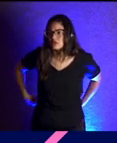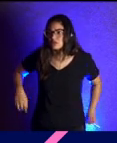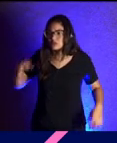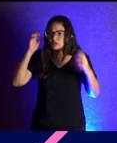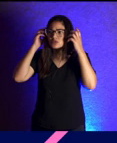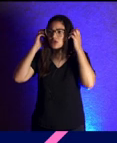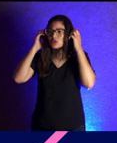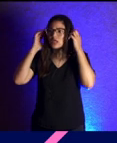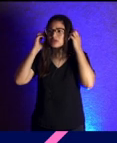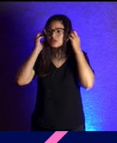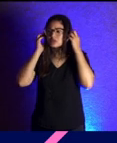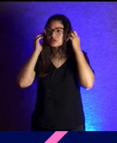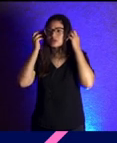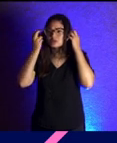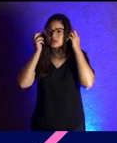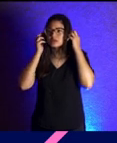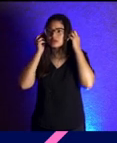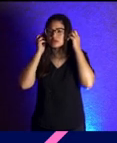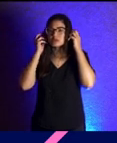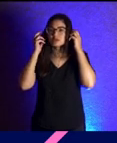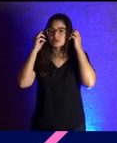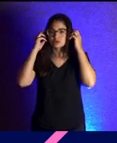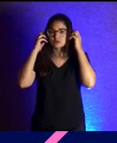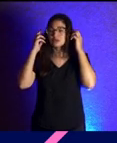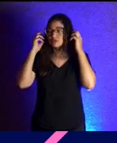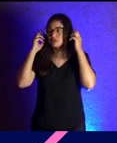discutindo quando